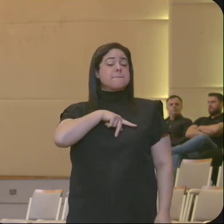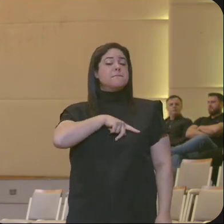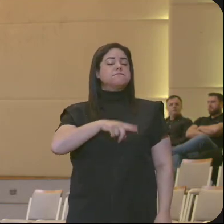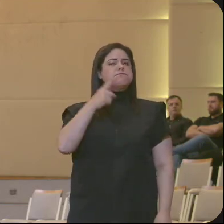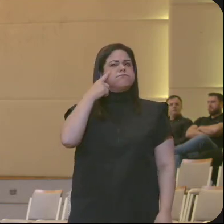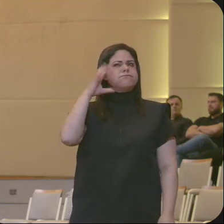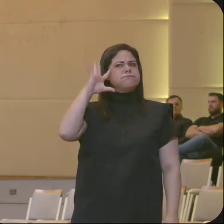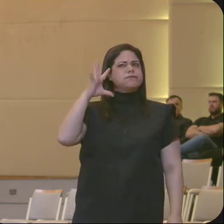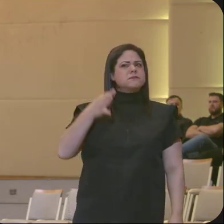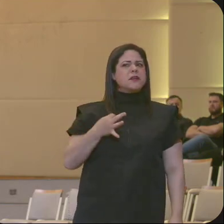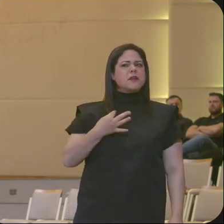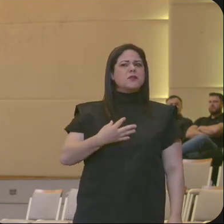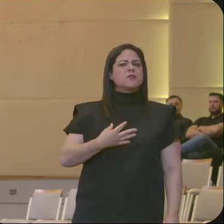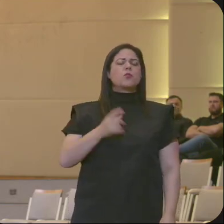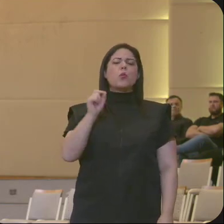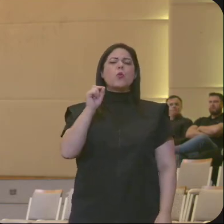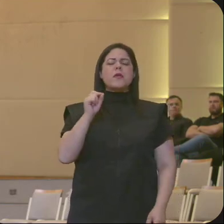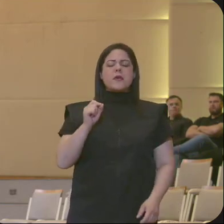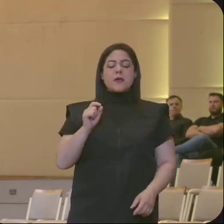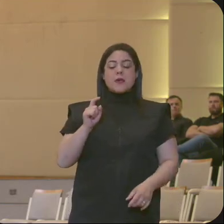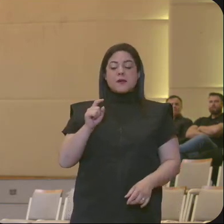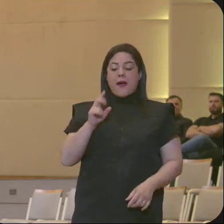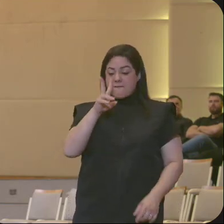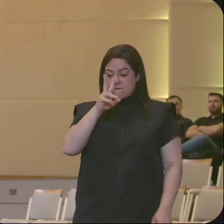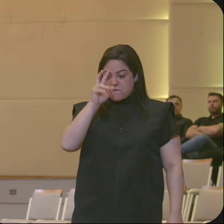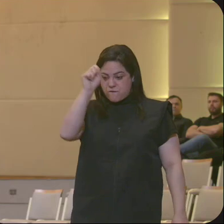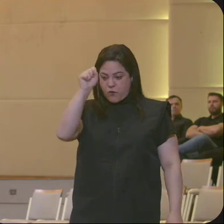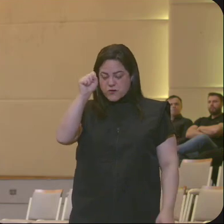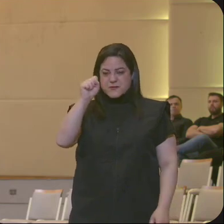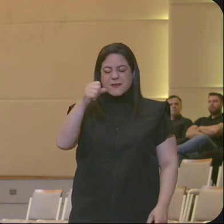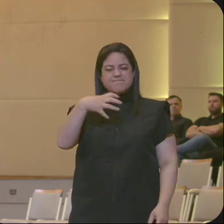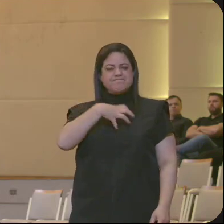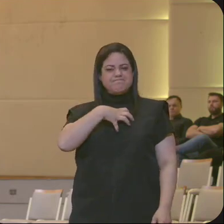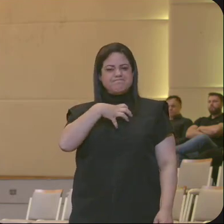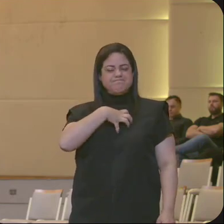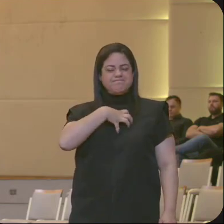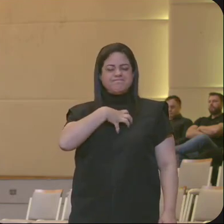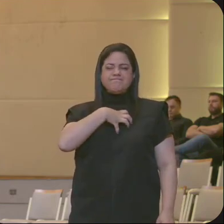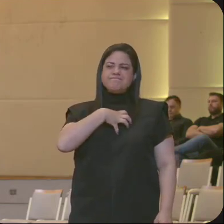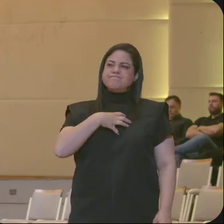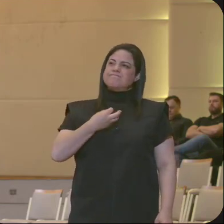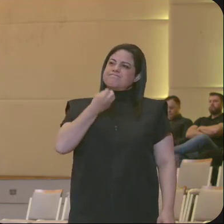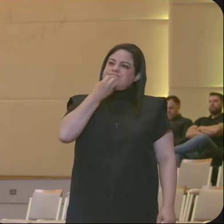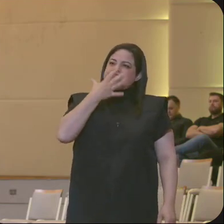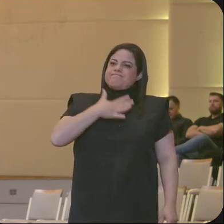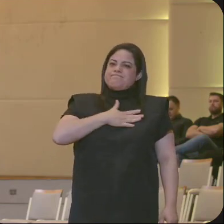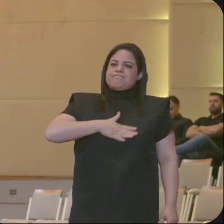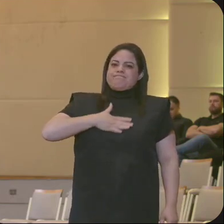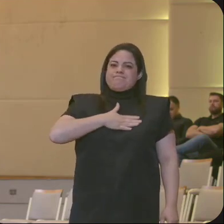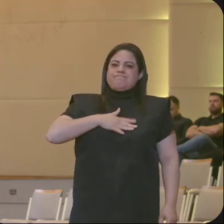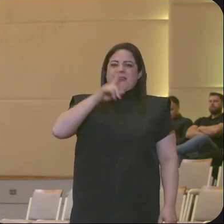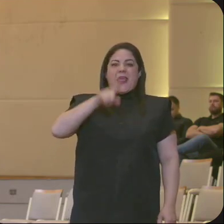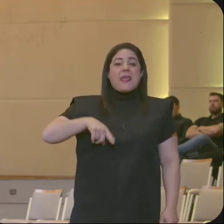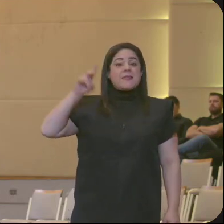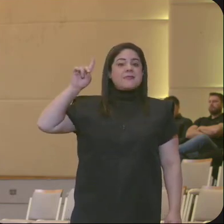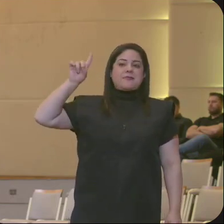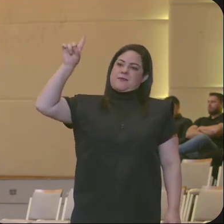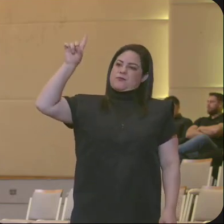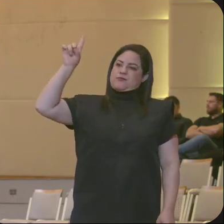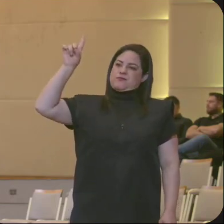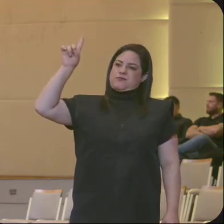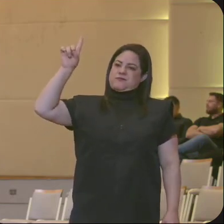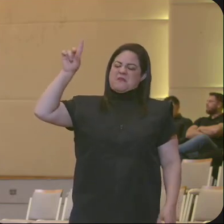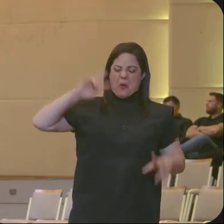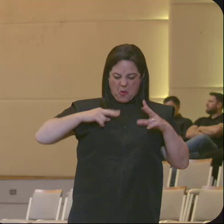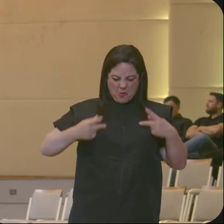compreendeu que a sua fonte de contentamento era o Senhor. Isso lhe dava forças para se